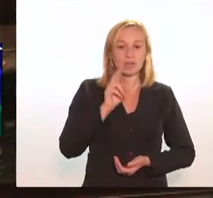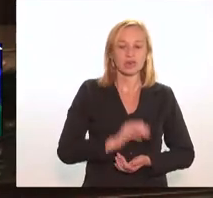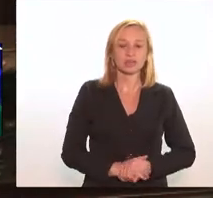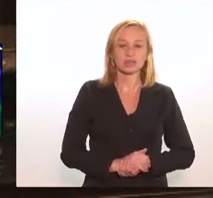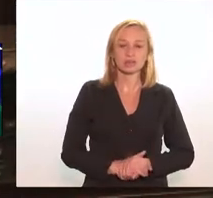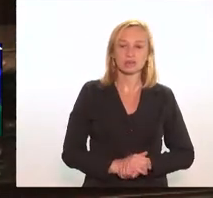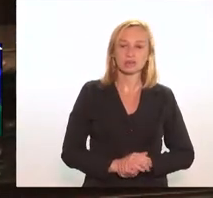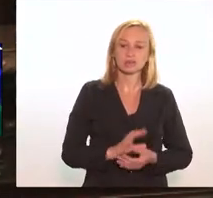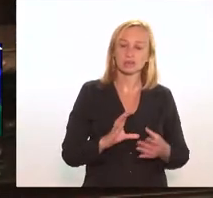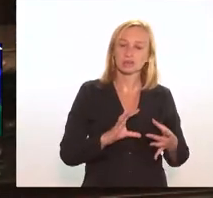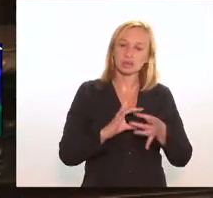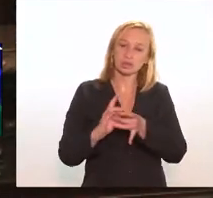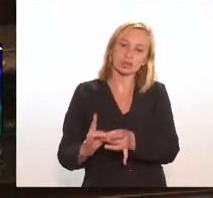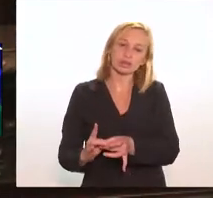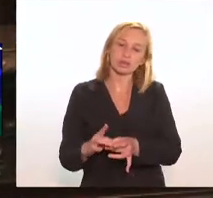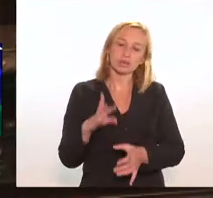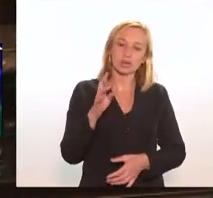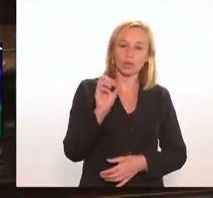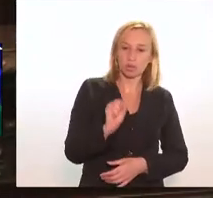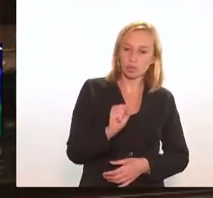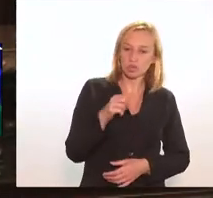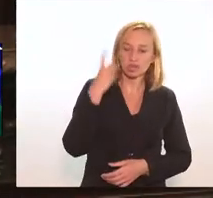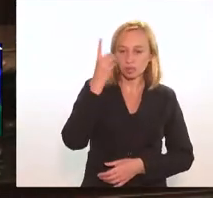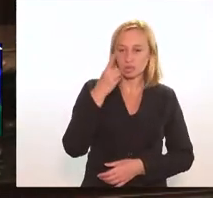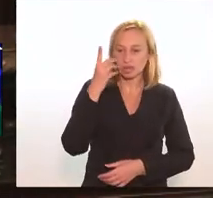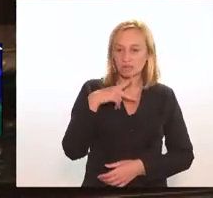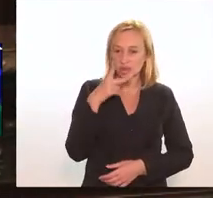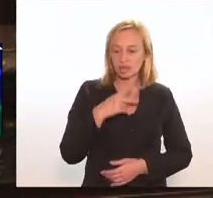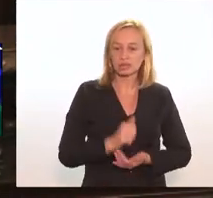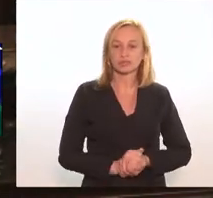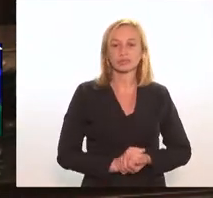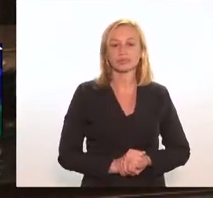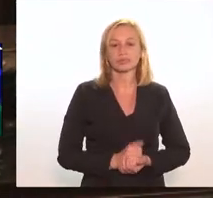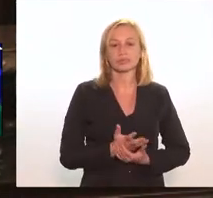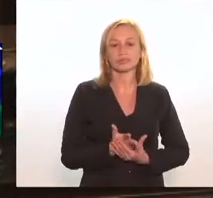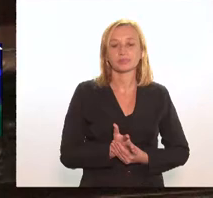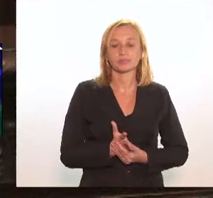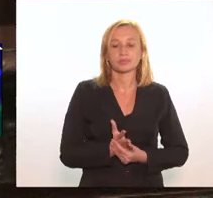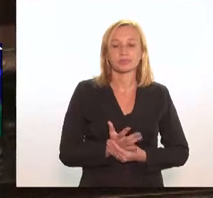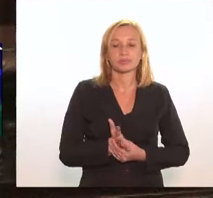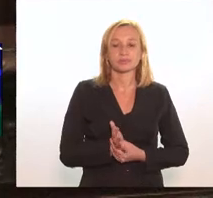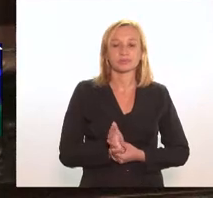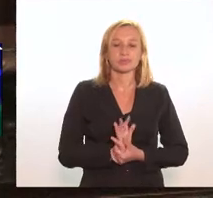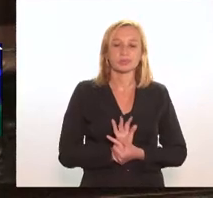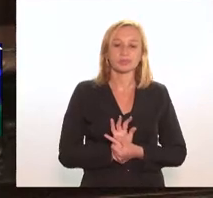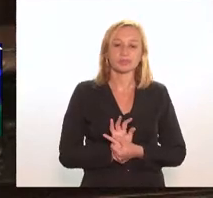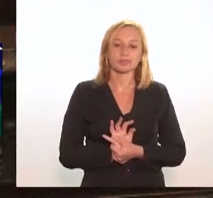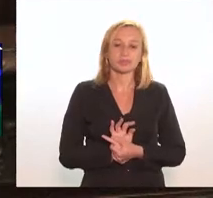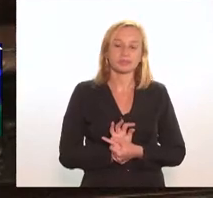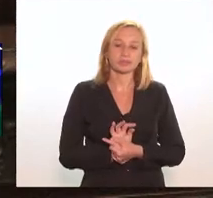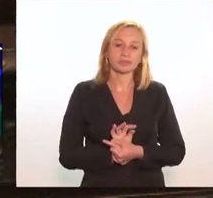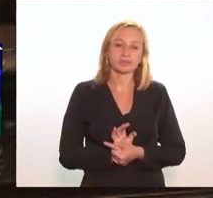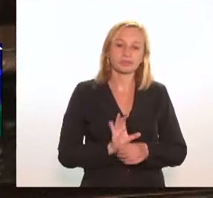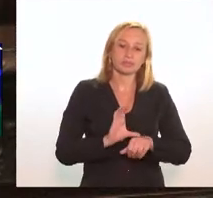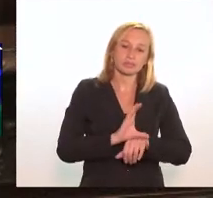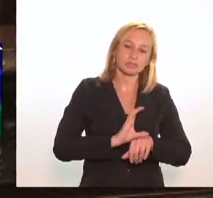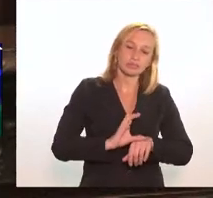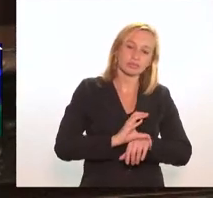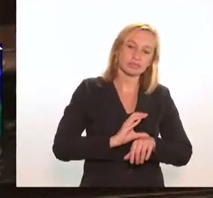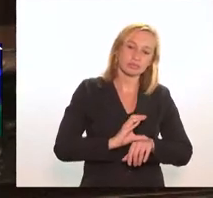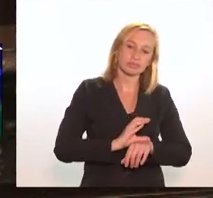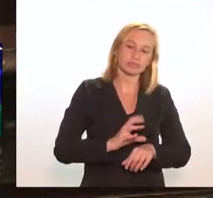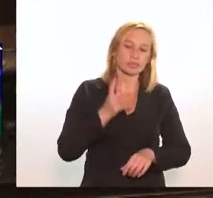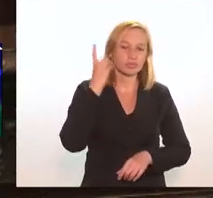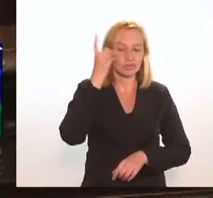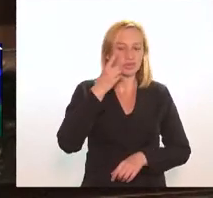linha apontada pelo deputado Rubens Bom Tempo, salto o meu raciocínio para me aproximar do deputado Rubens Bom Tempo, que a Constituição,